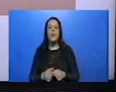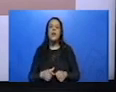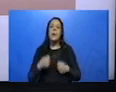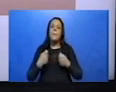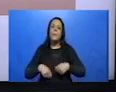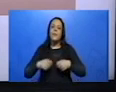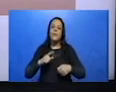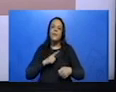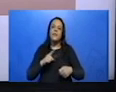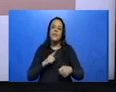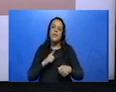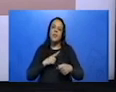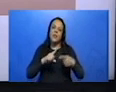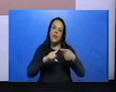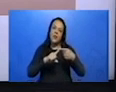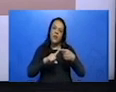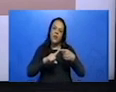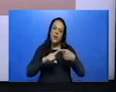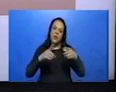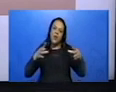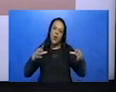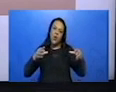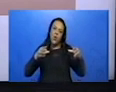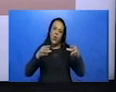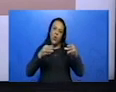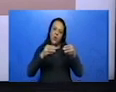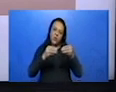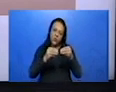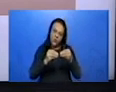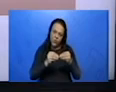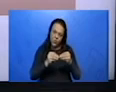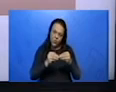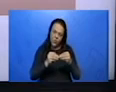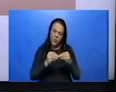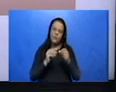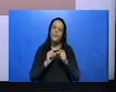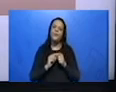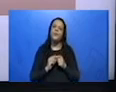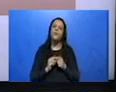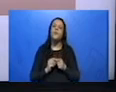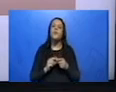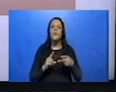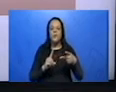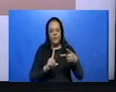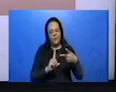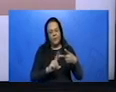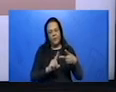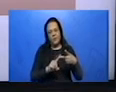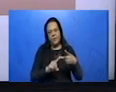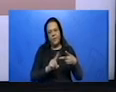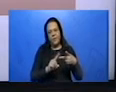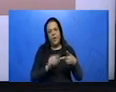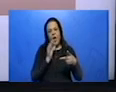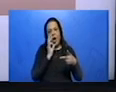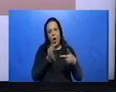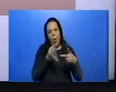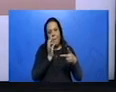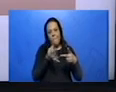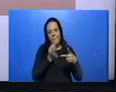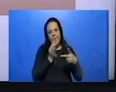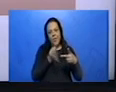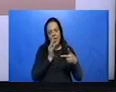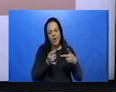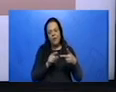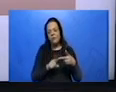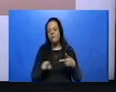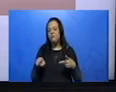o resumo da obra, viram como essa que nós estudamos, que tinha um resuminho? E também a opinião sobre a obra,